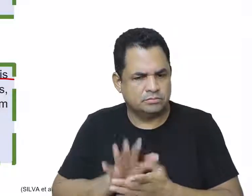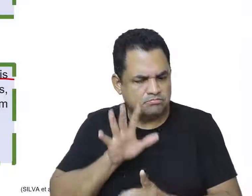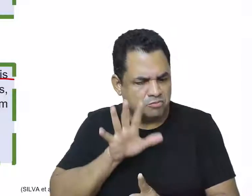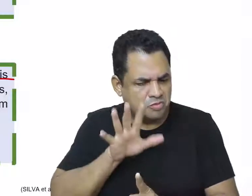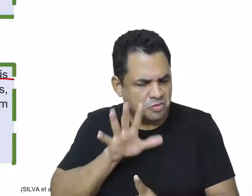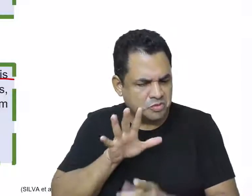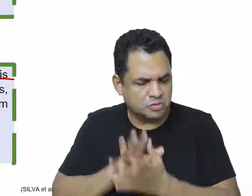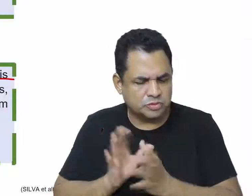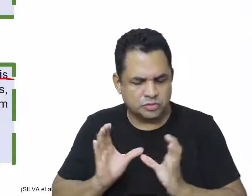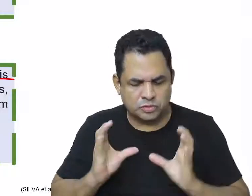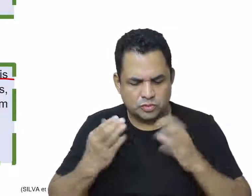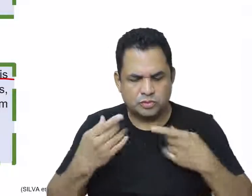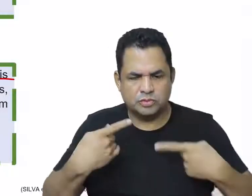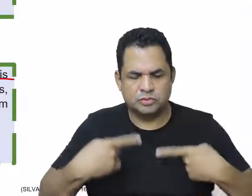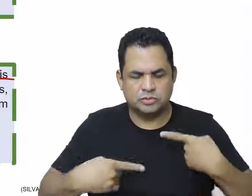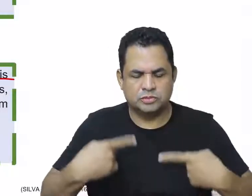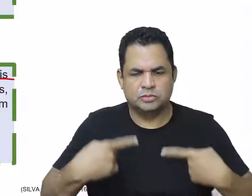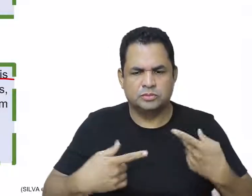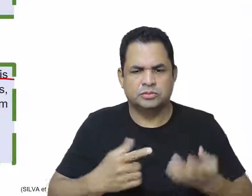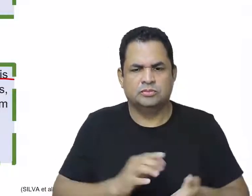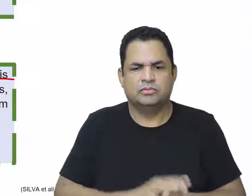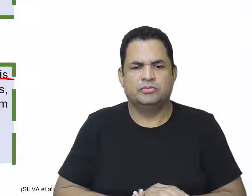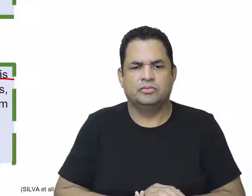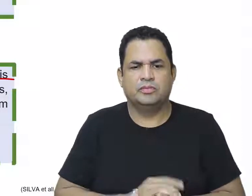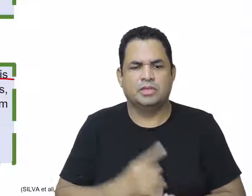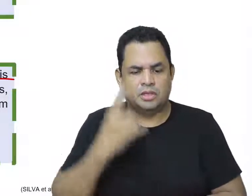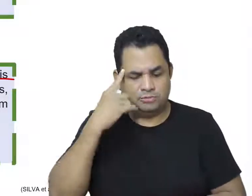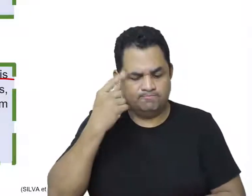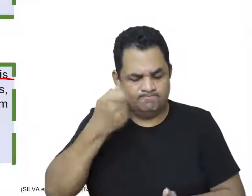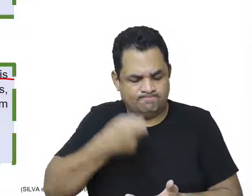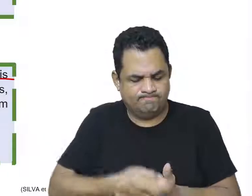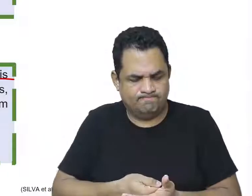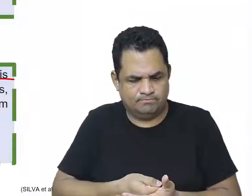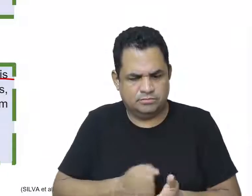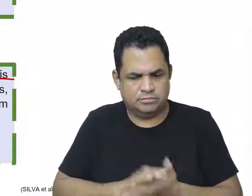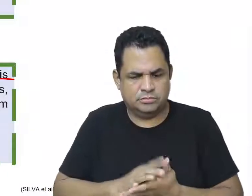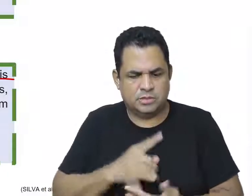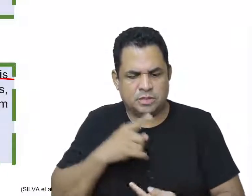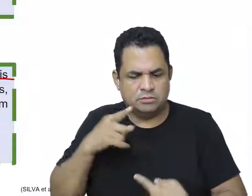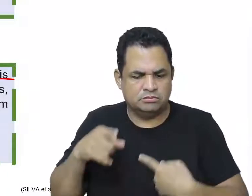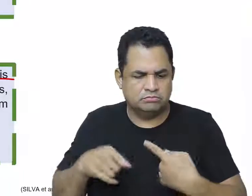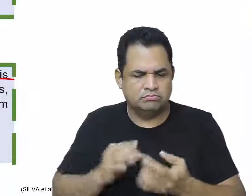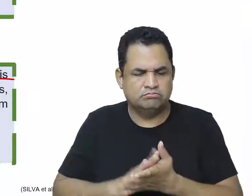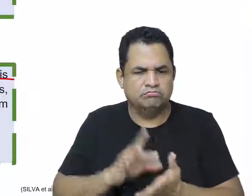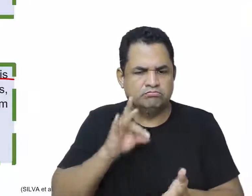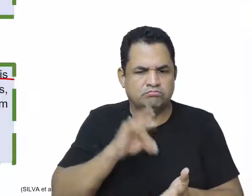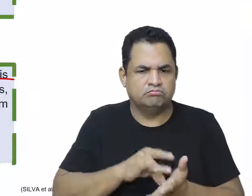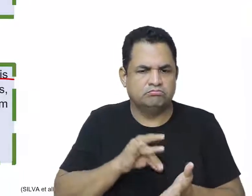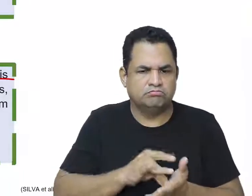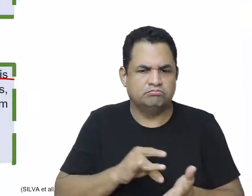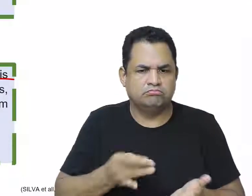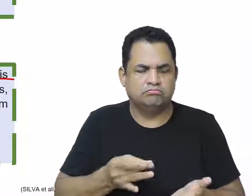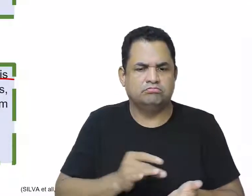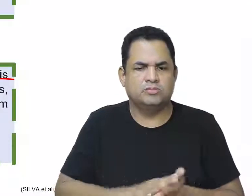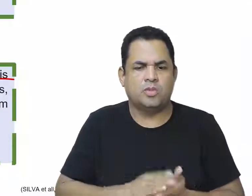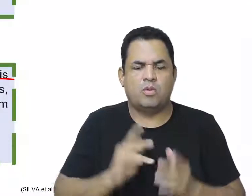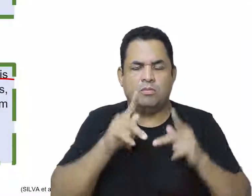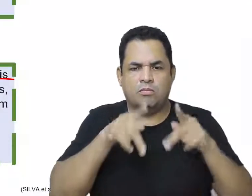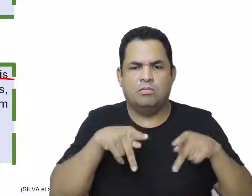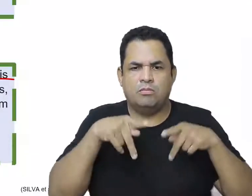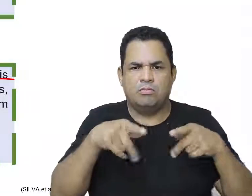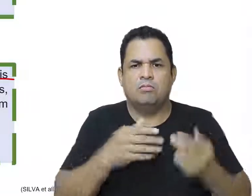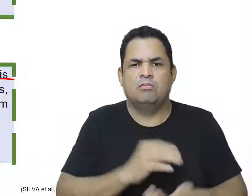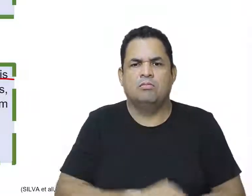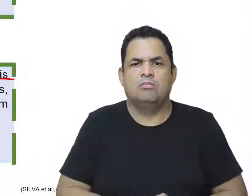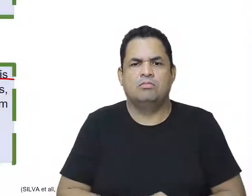esse grupo de políticos, para que essas decisões fossem de interesse reais do povo. Então, essa